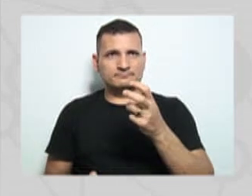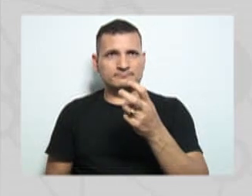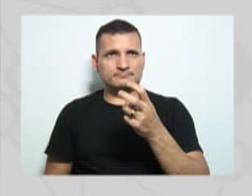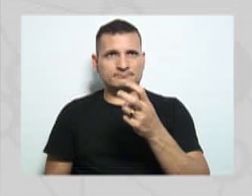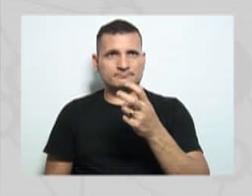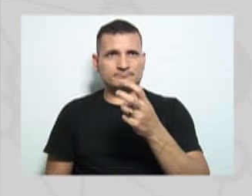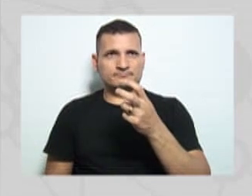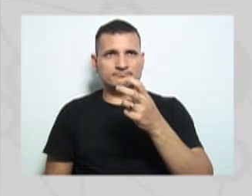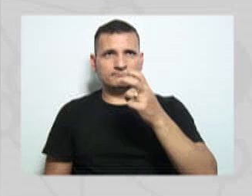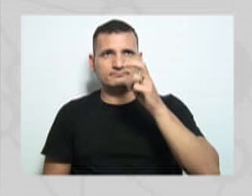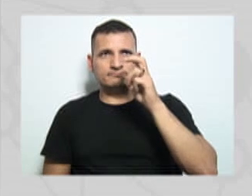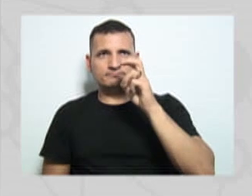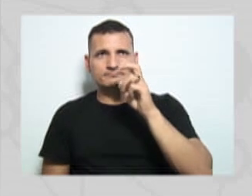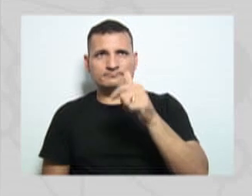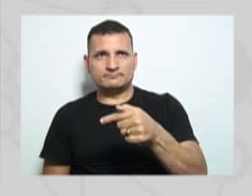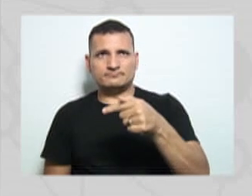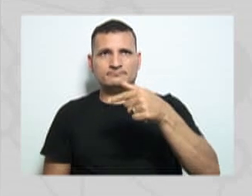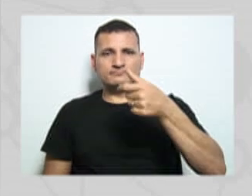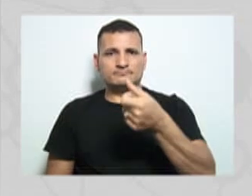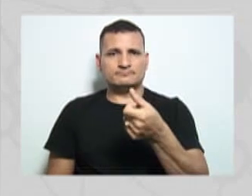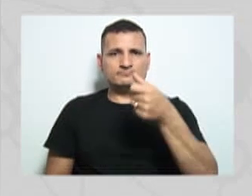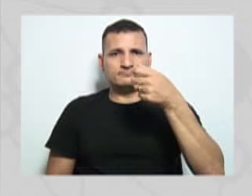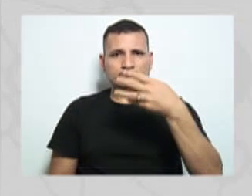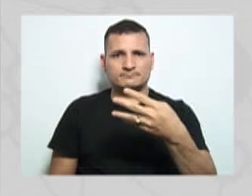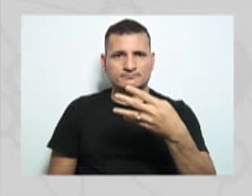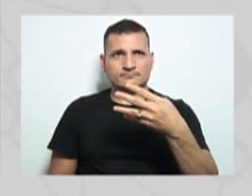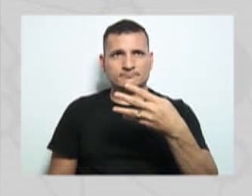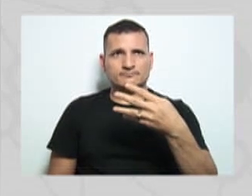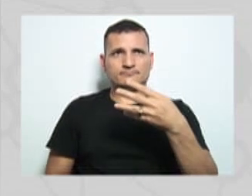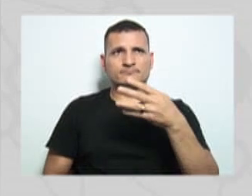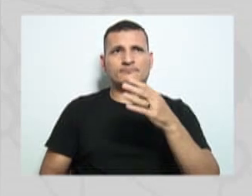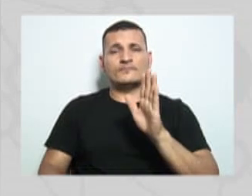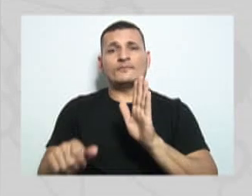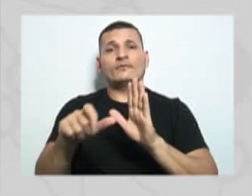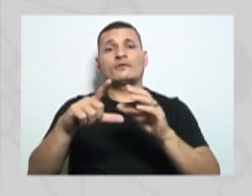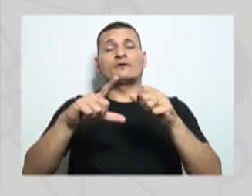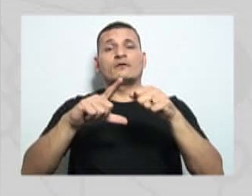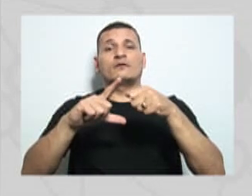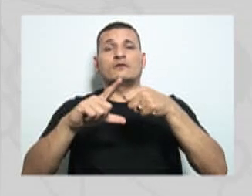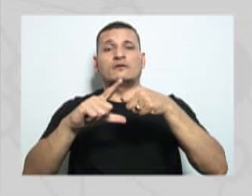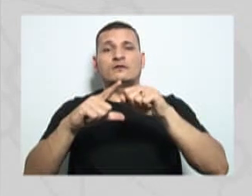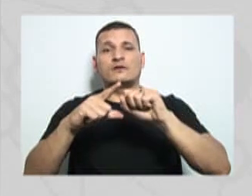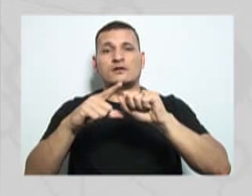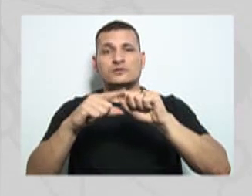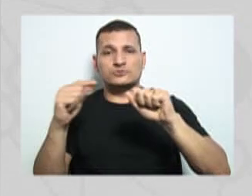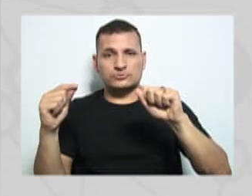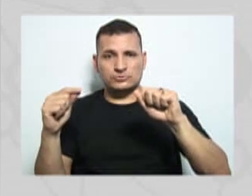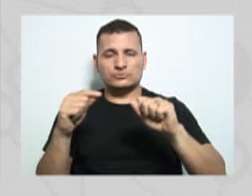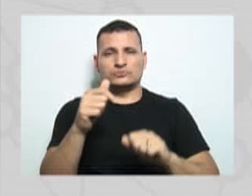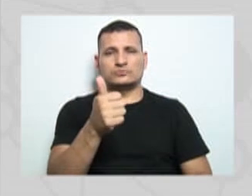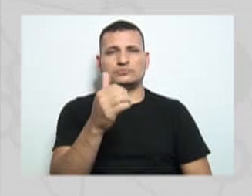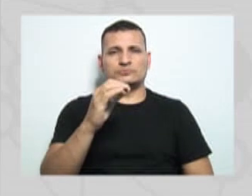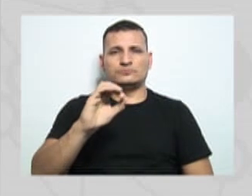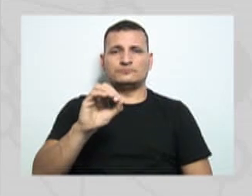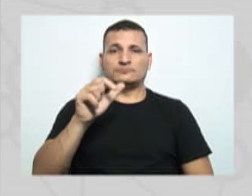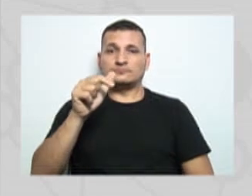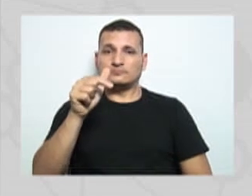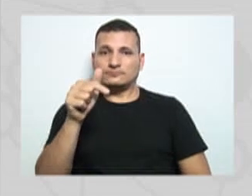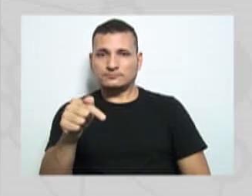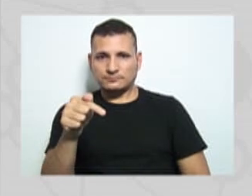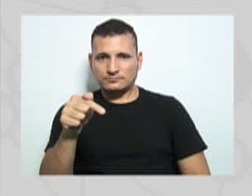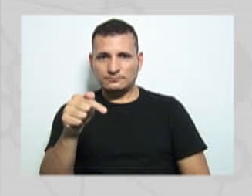5.764 de 71, em seu artigo 107, por ocasião do registro junto à OCB,